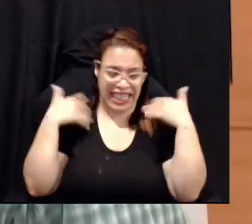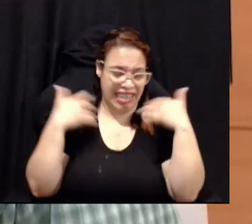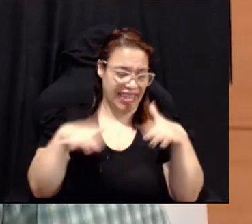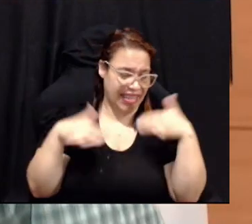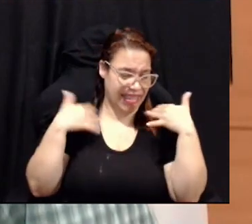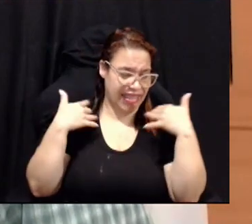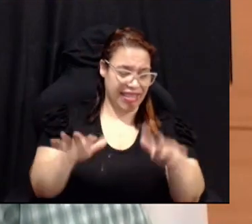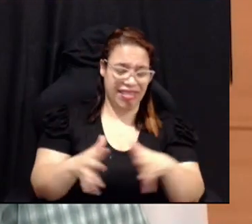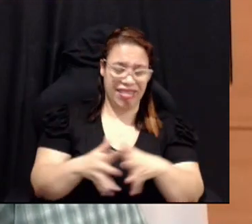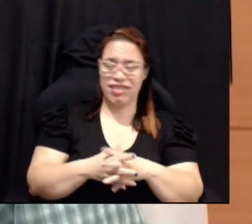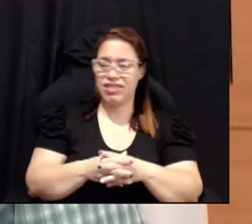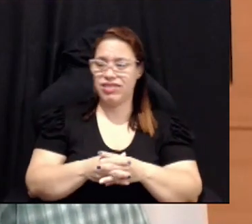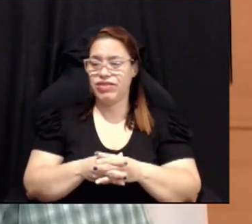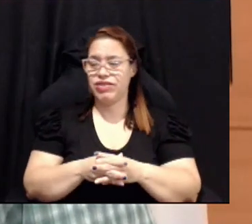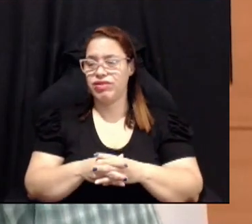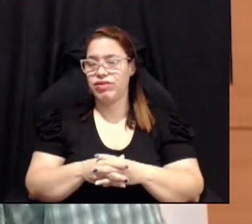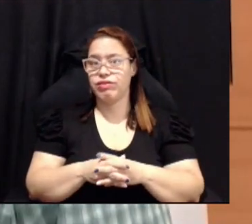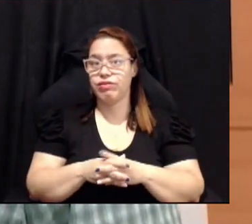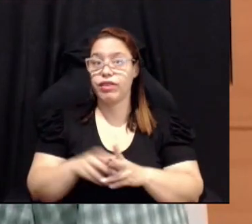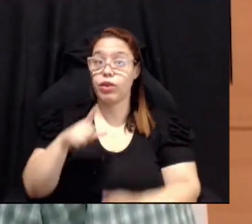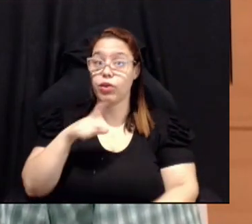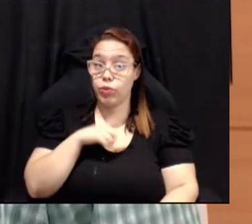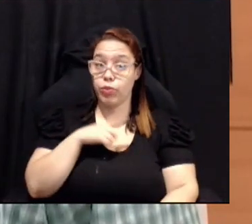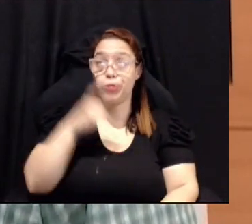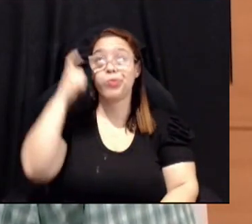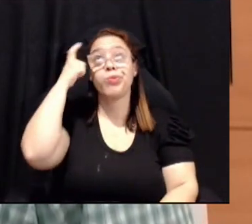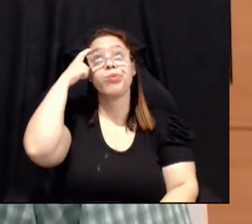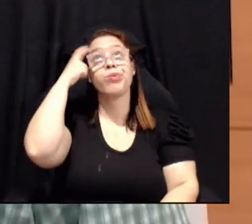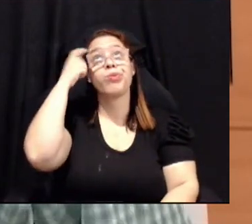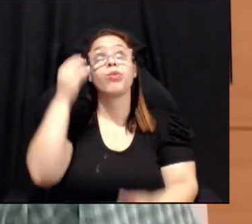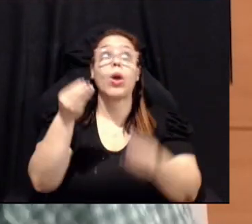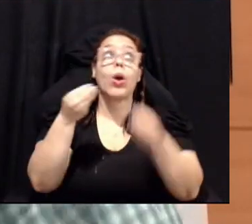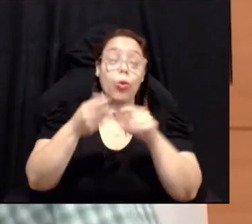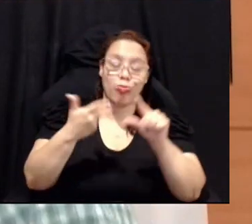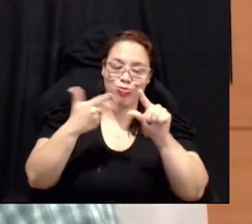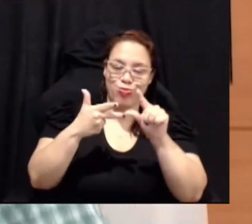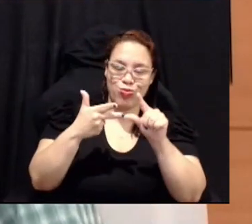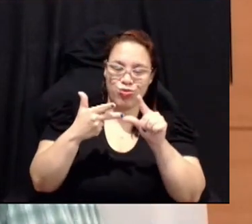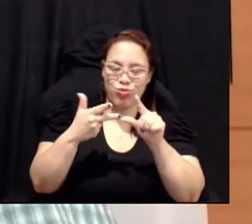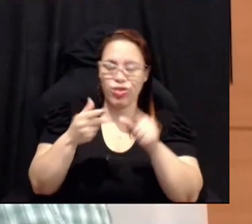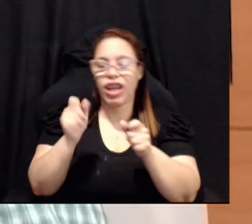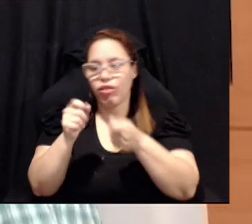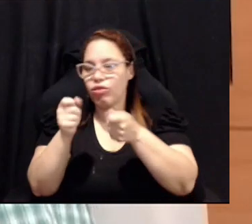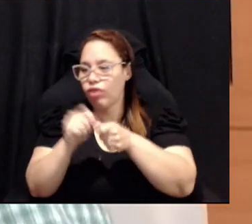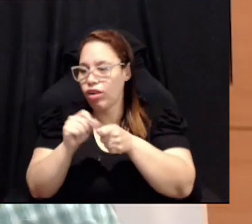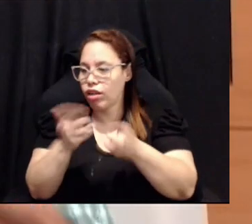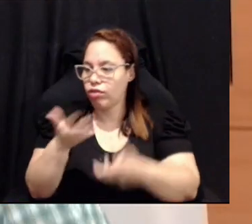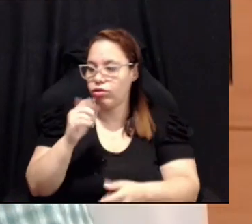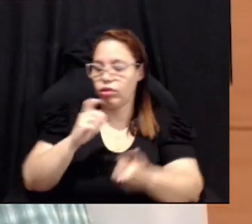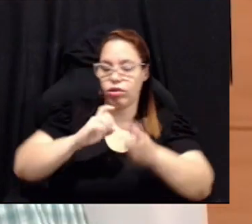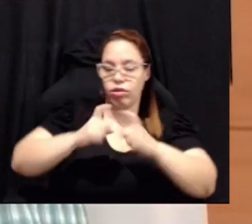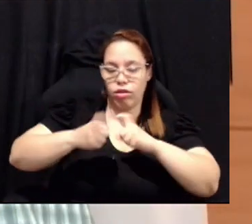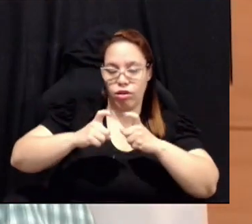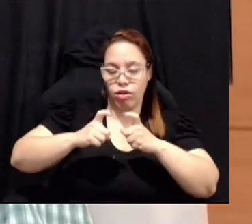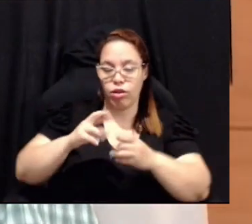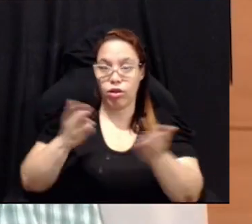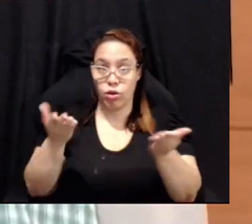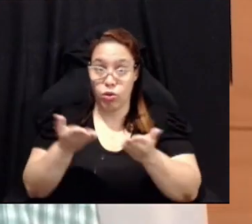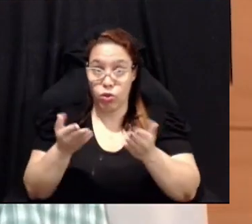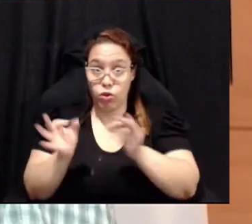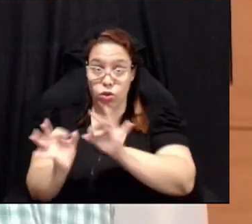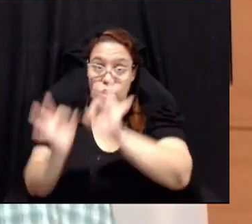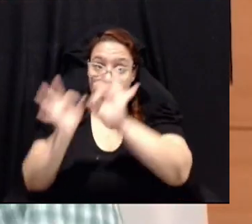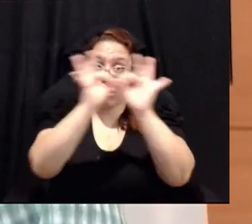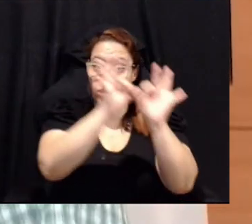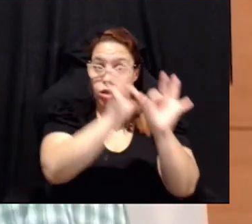e que a gente tem efetivamente que pensar em como o Legislativo tem que atuar com relação a isso. Hoje a nossa reunião foi uma reunião, quem acompanhou pôde ver que